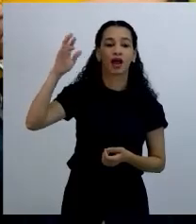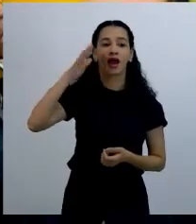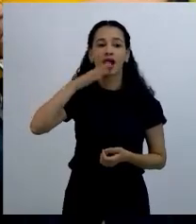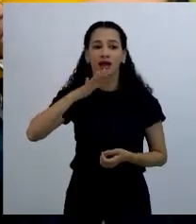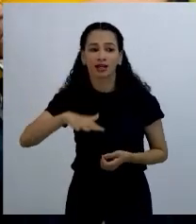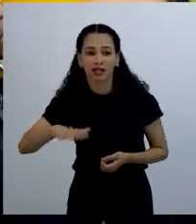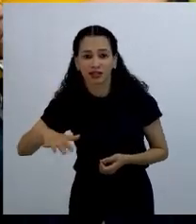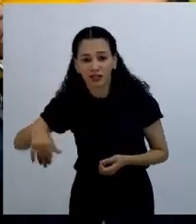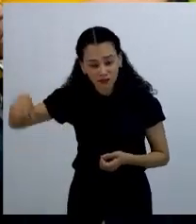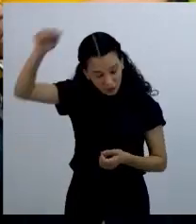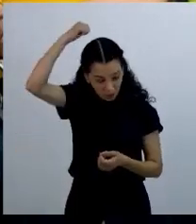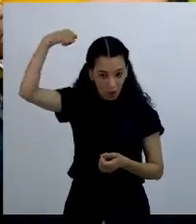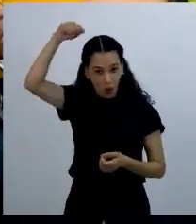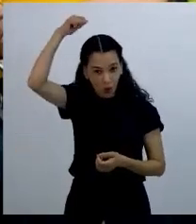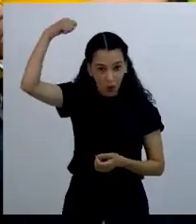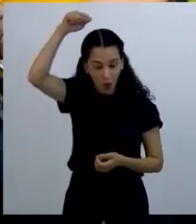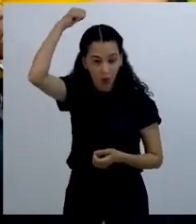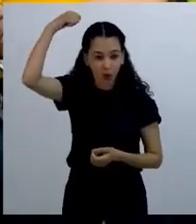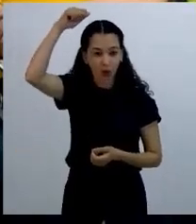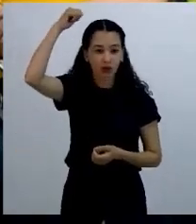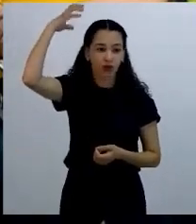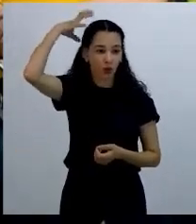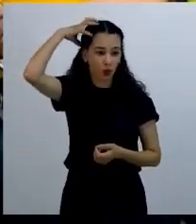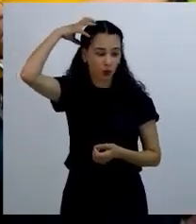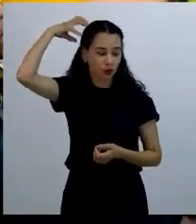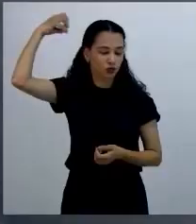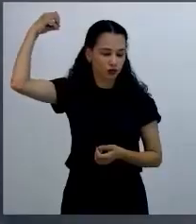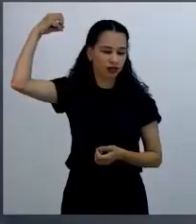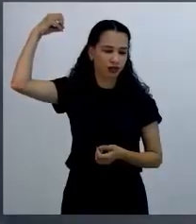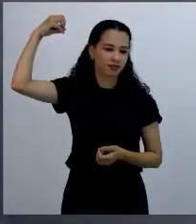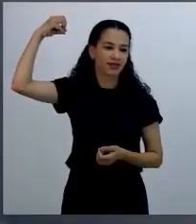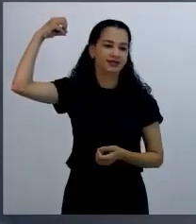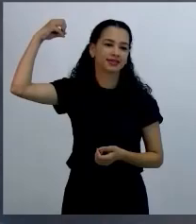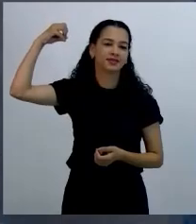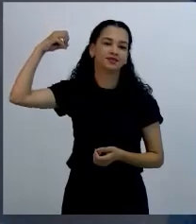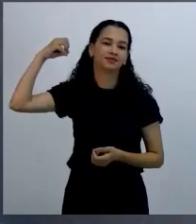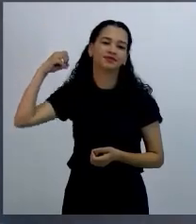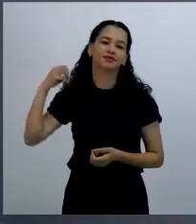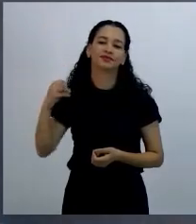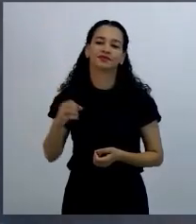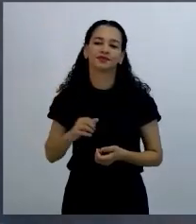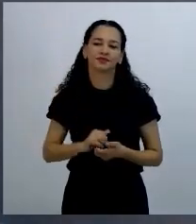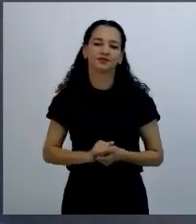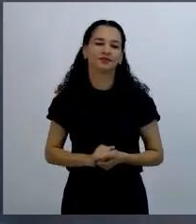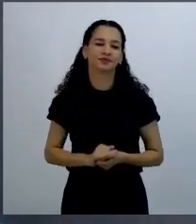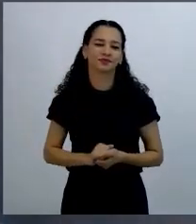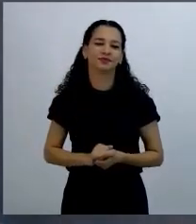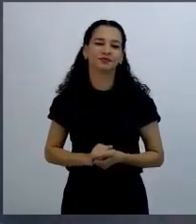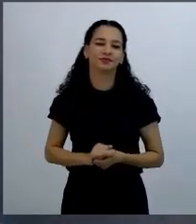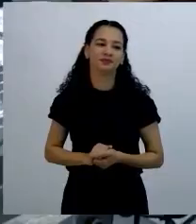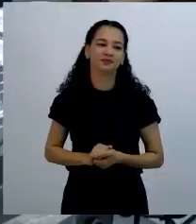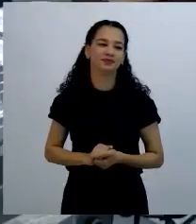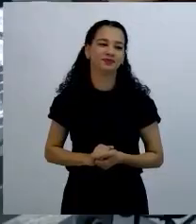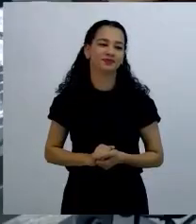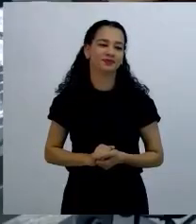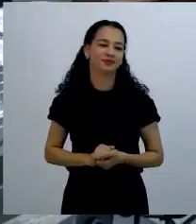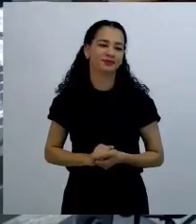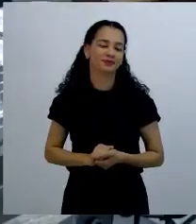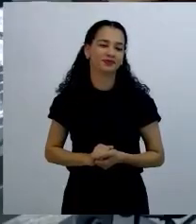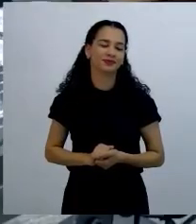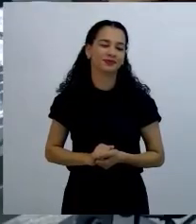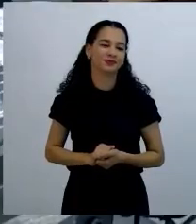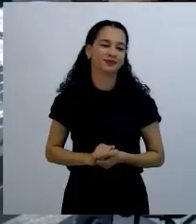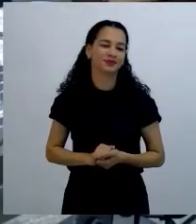cabeleireiro desse mundo eu confesso meus irmãos Tem certas coisas